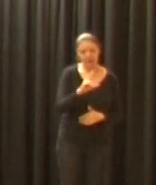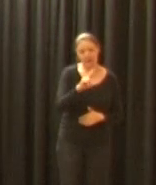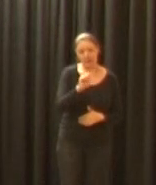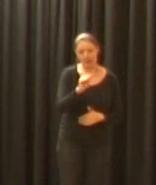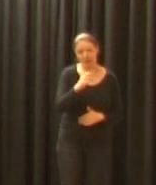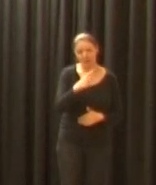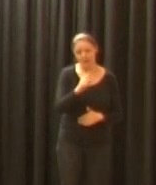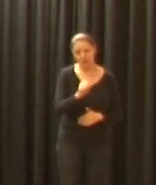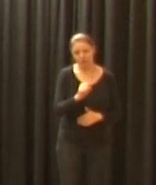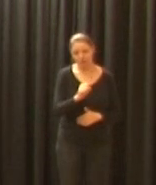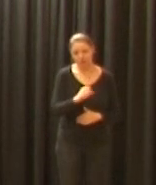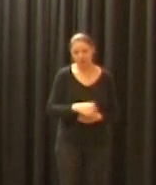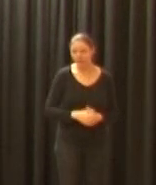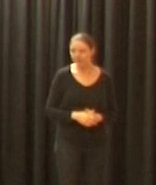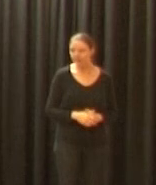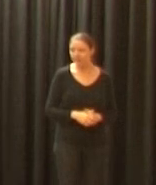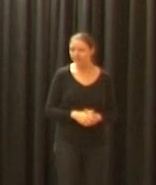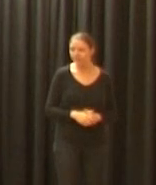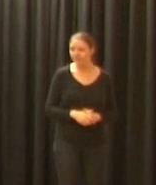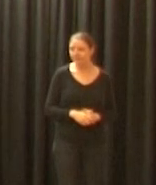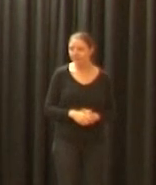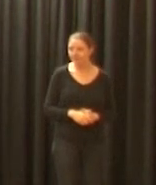Então, aqui,